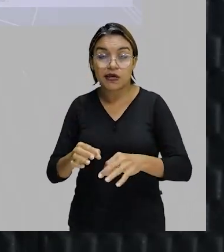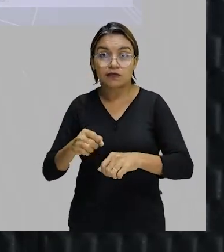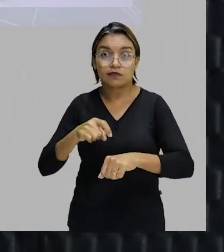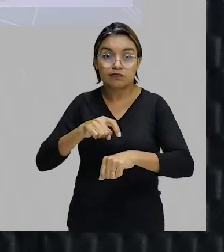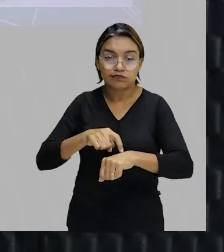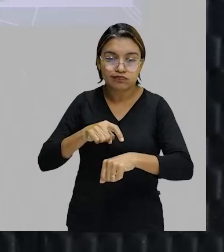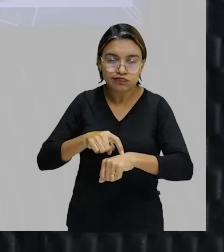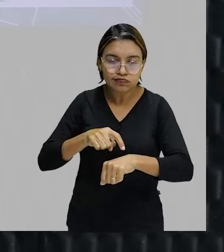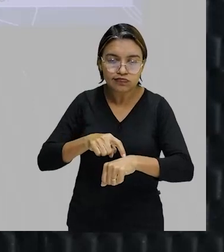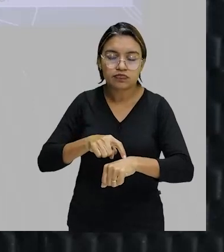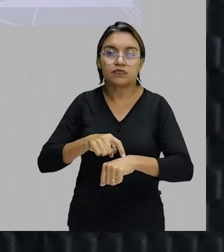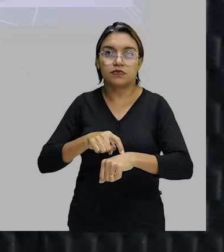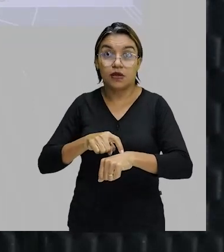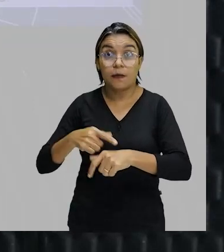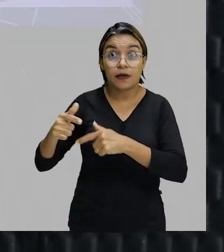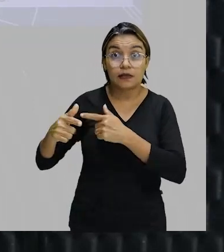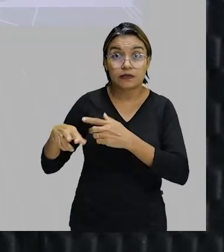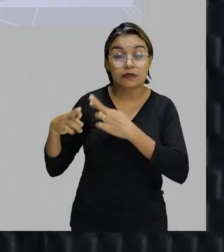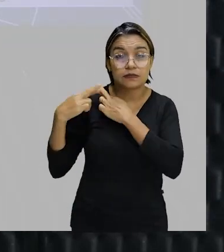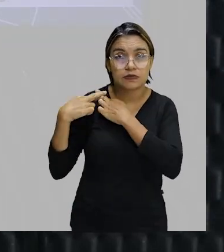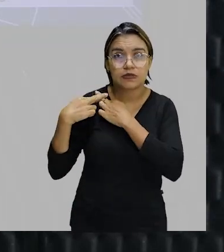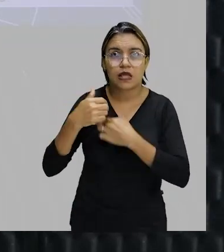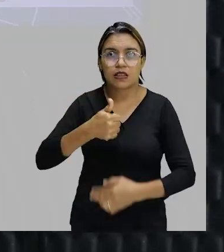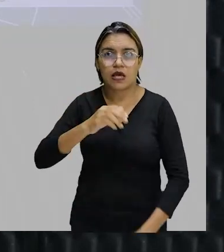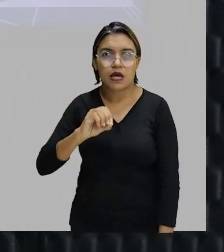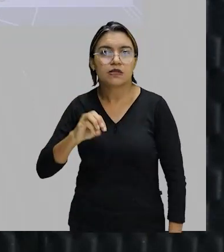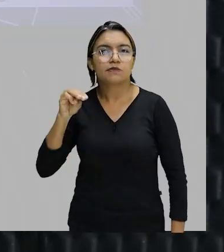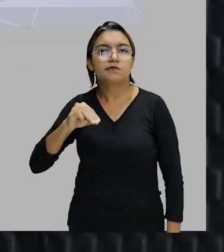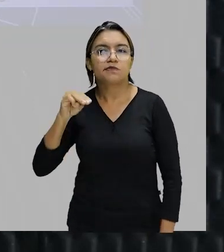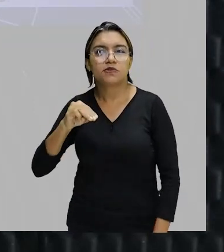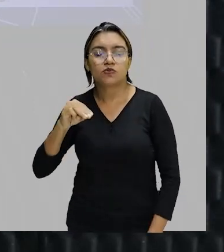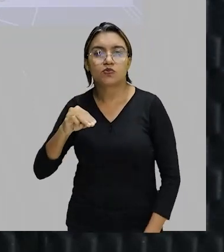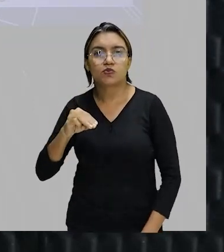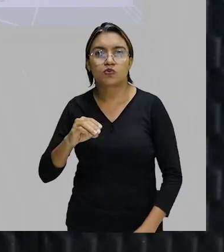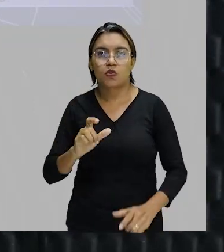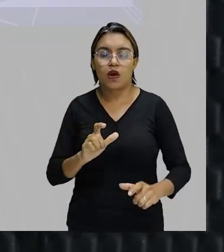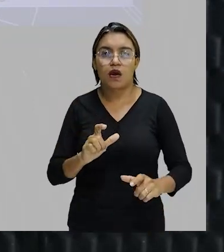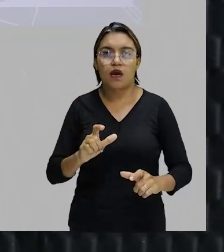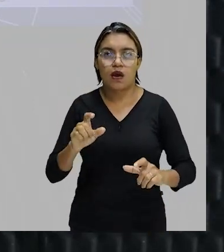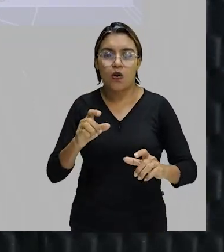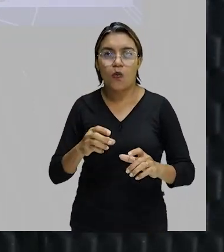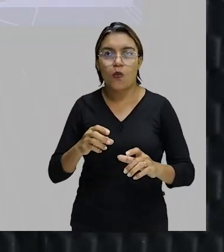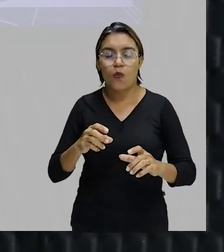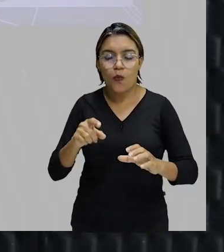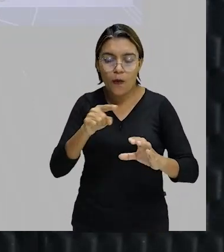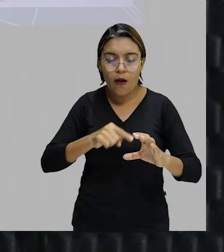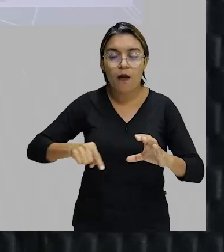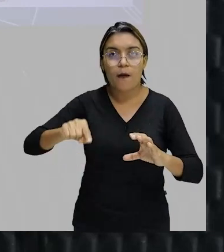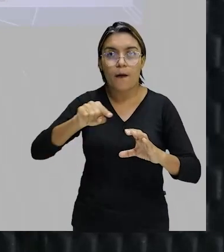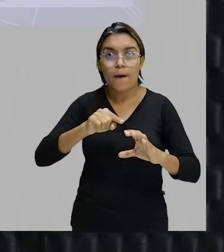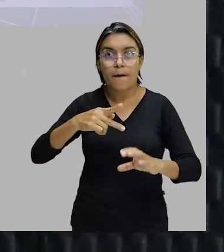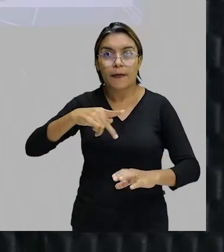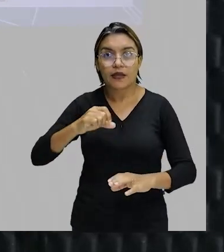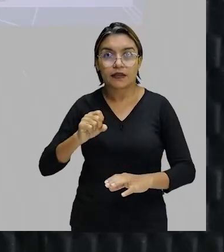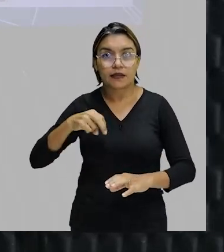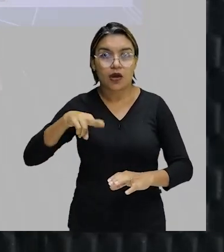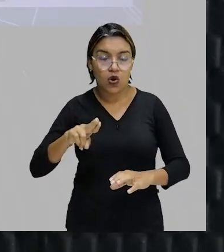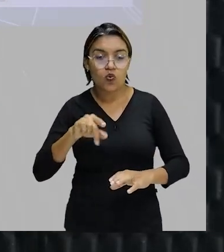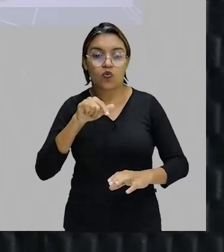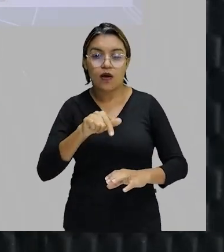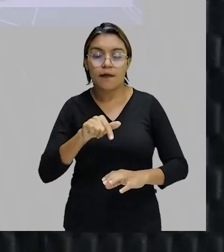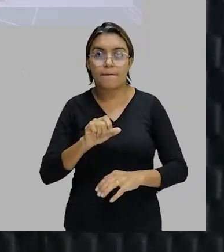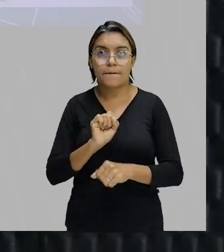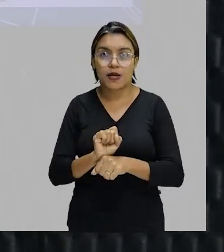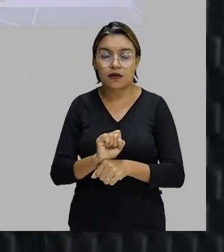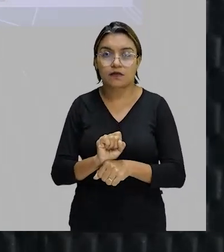cronometrado que aquela tarefa é executada, ou seja, 10 minutos, o pneu para bem aqui. Não é mais o trabalhador que vai ditar o ritmo da produção, mas